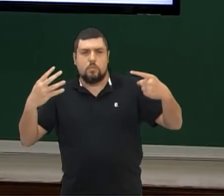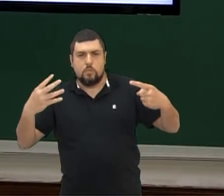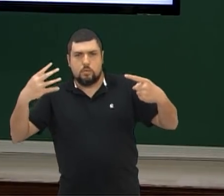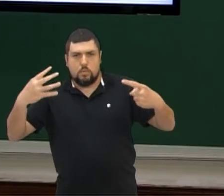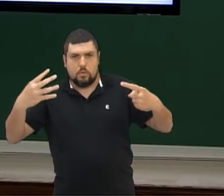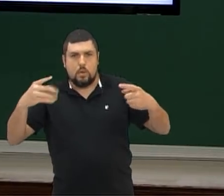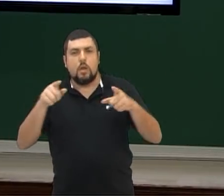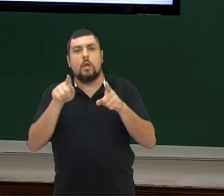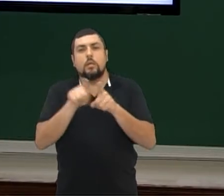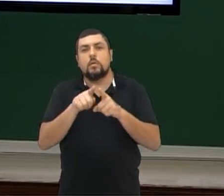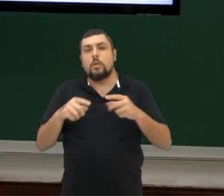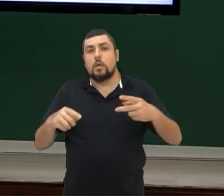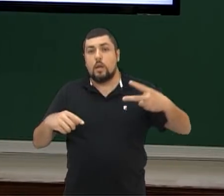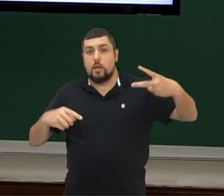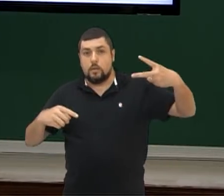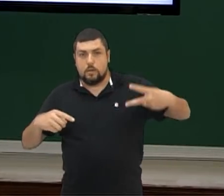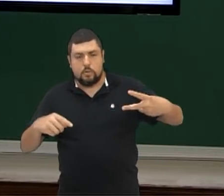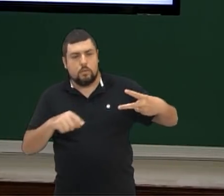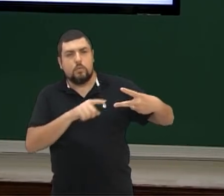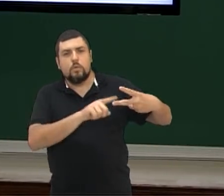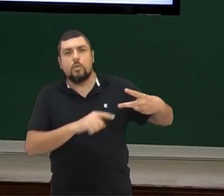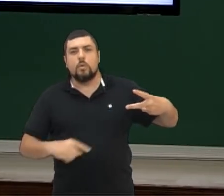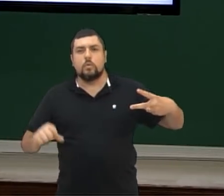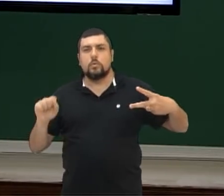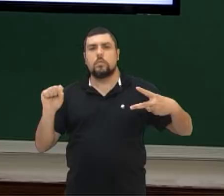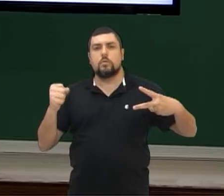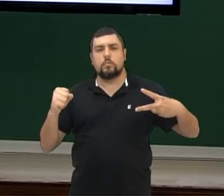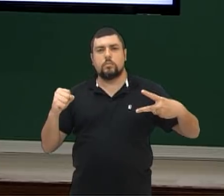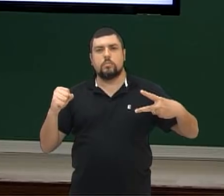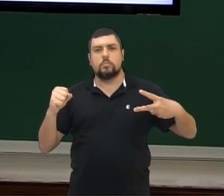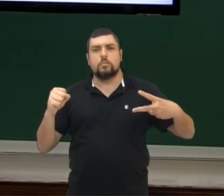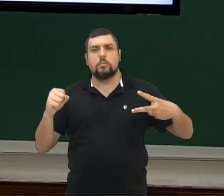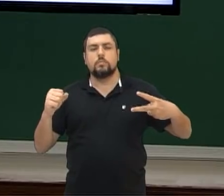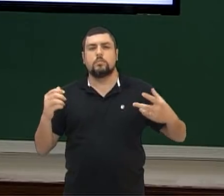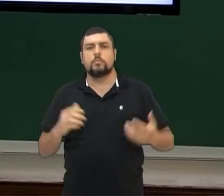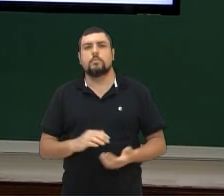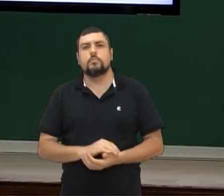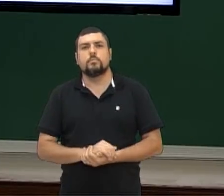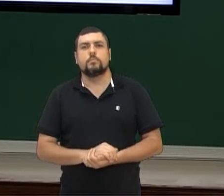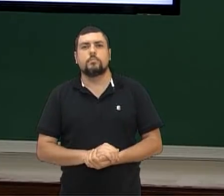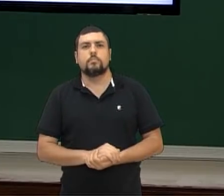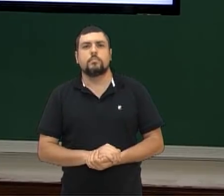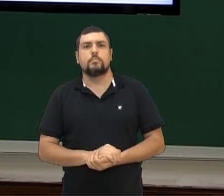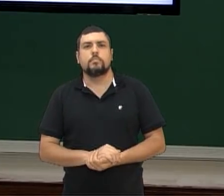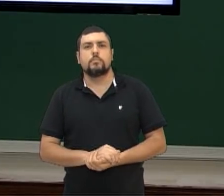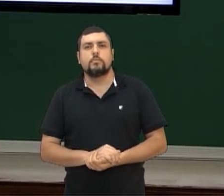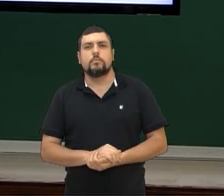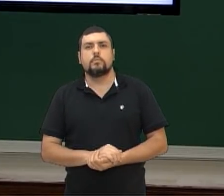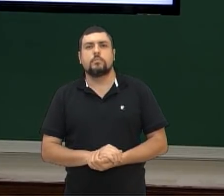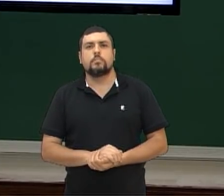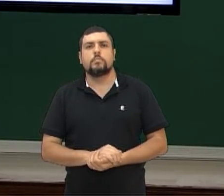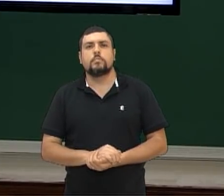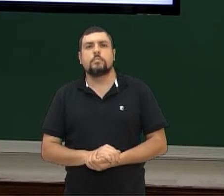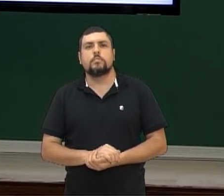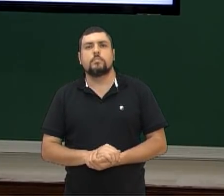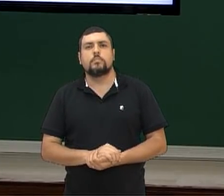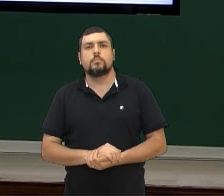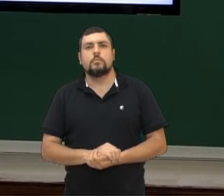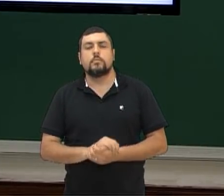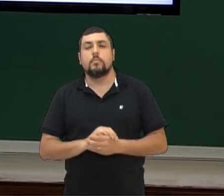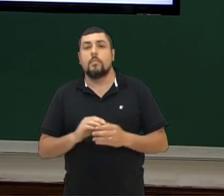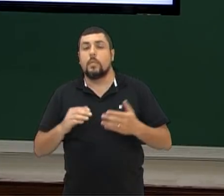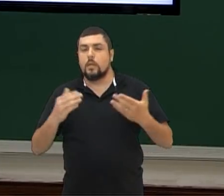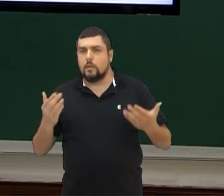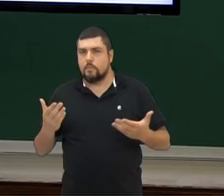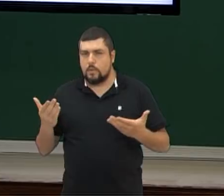uma caixinha. A segunda, a gente tem duas caixinhas e oito porções. Então, é 2 para 8. Ok? Nesse